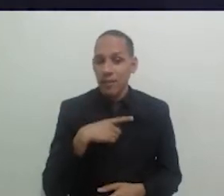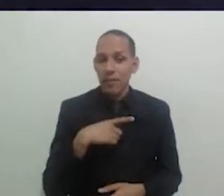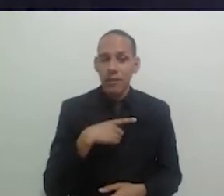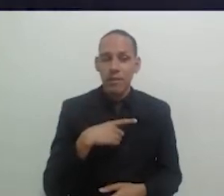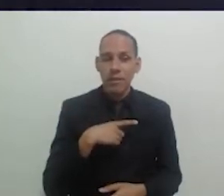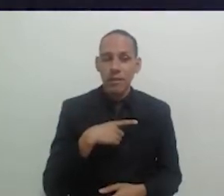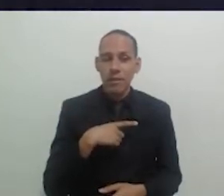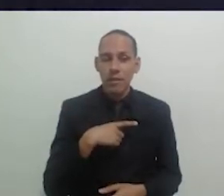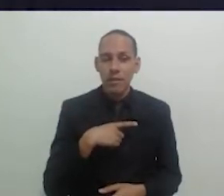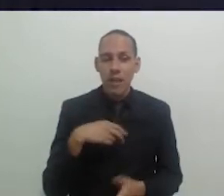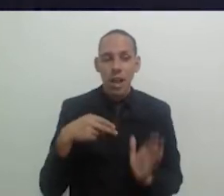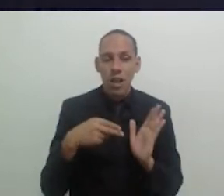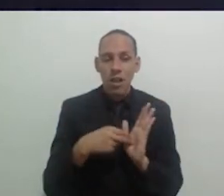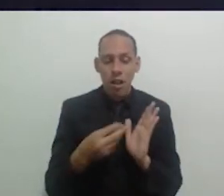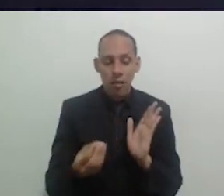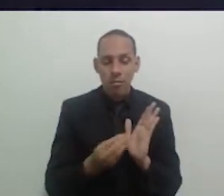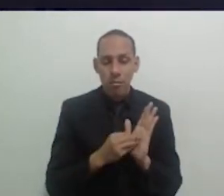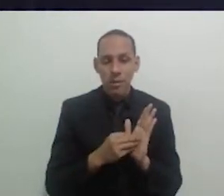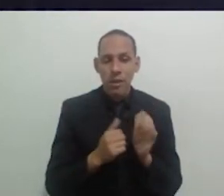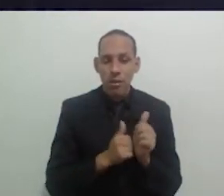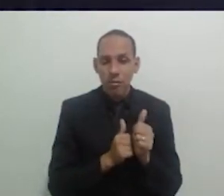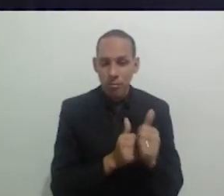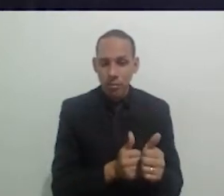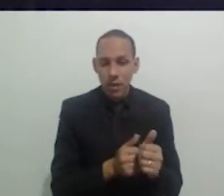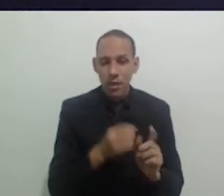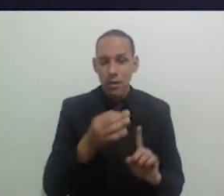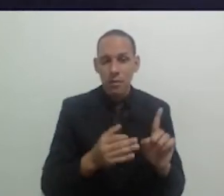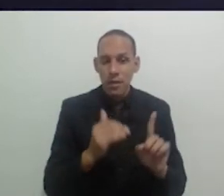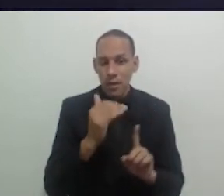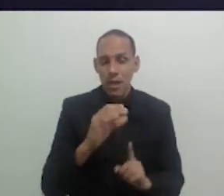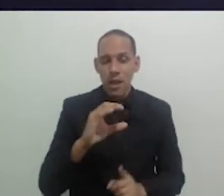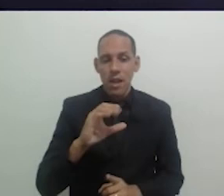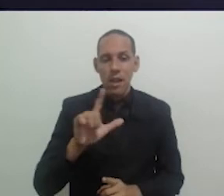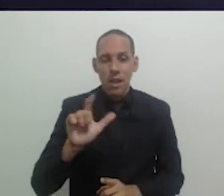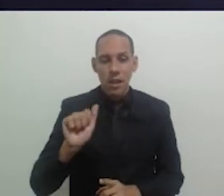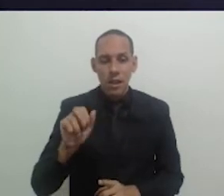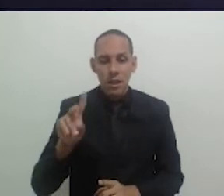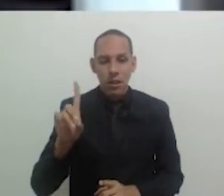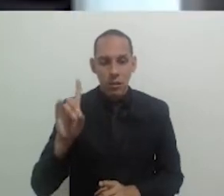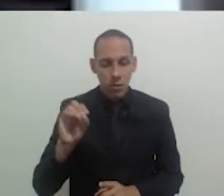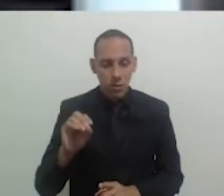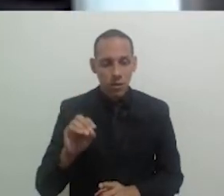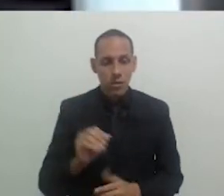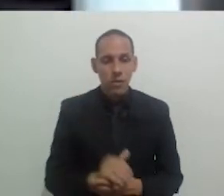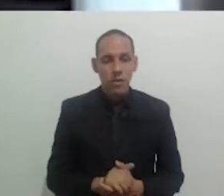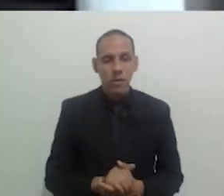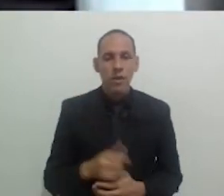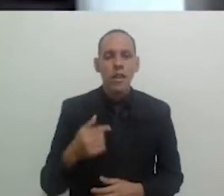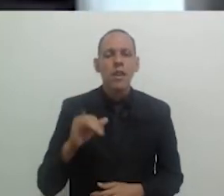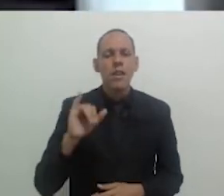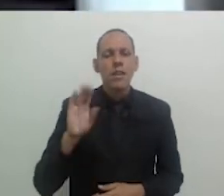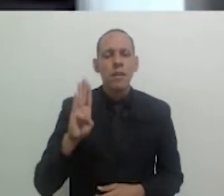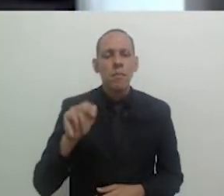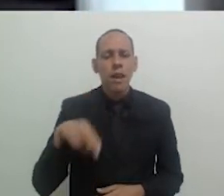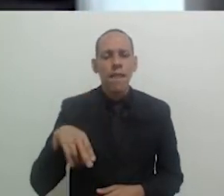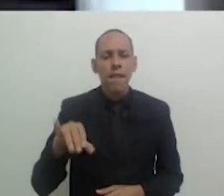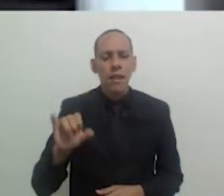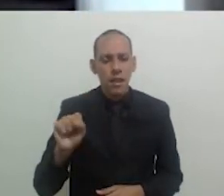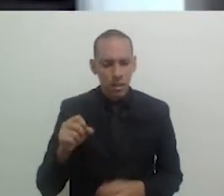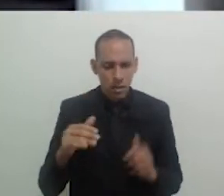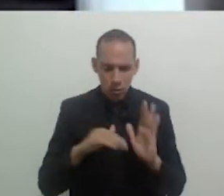eu estou acompanhando o desembargador Cláudio. Nessa divergência. Eu acho que o Ibanez também é total, é, Ibanez? Não.